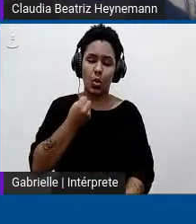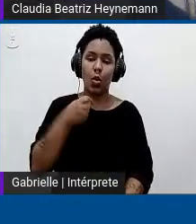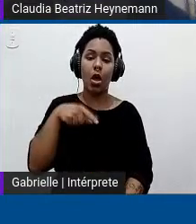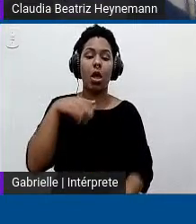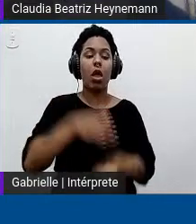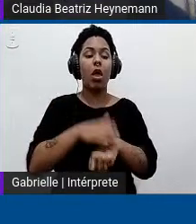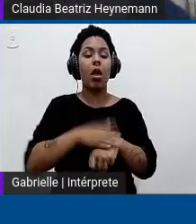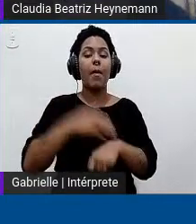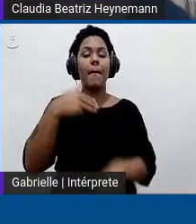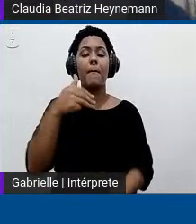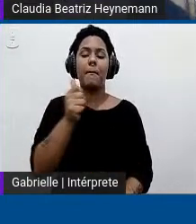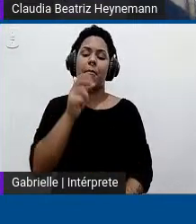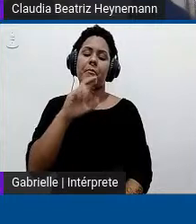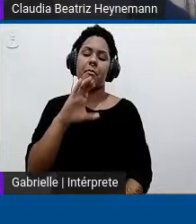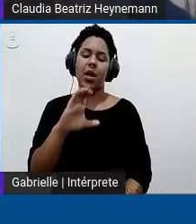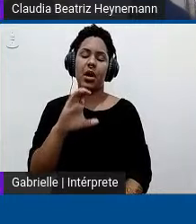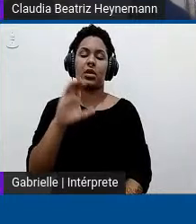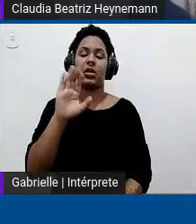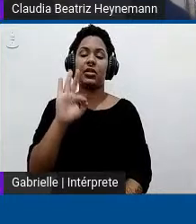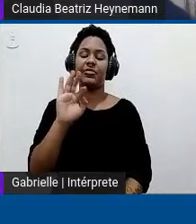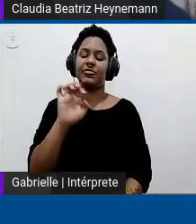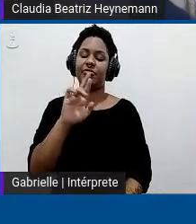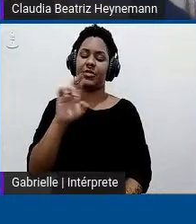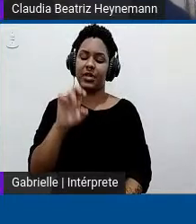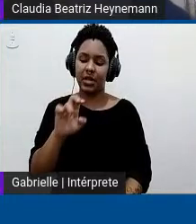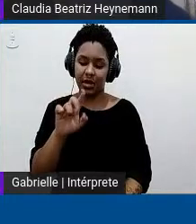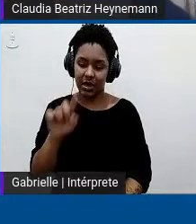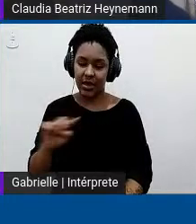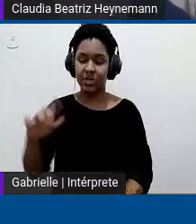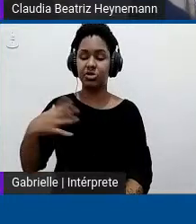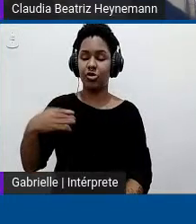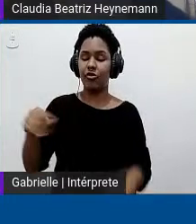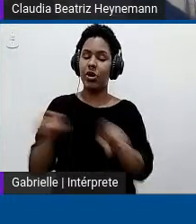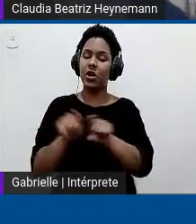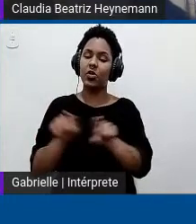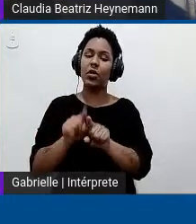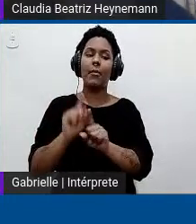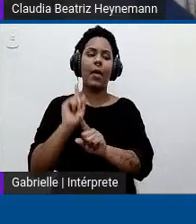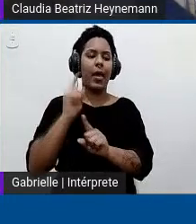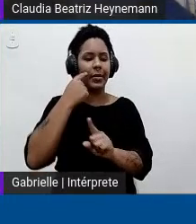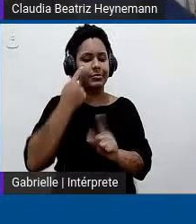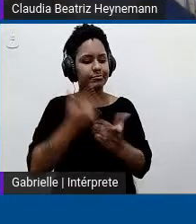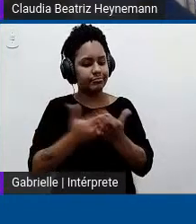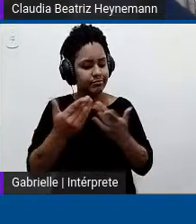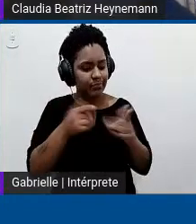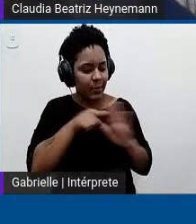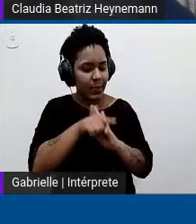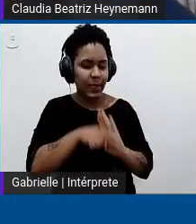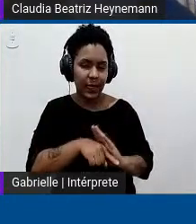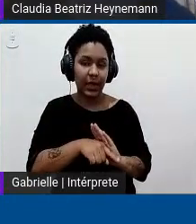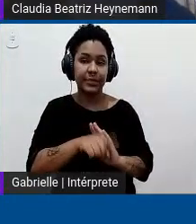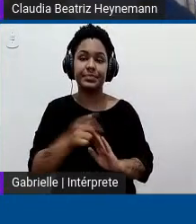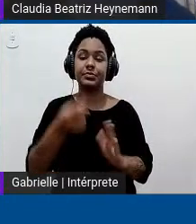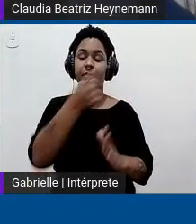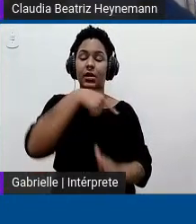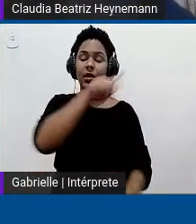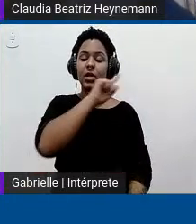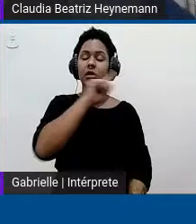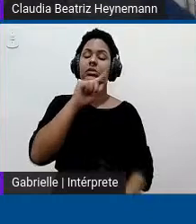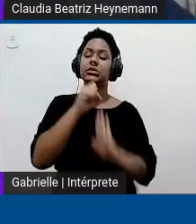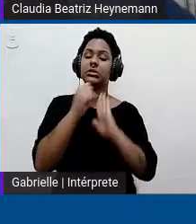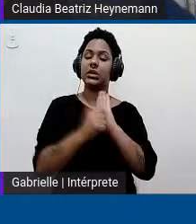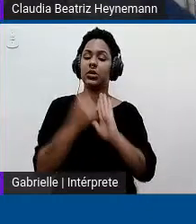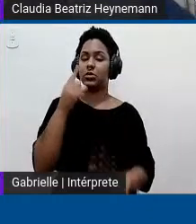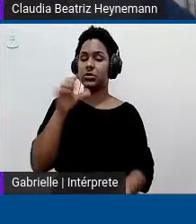e filhos. Uma longa batalha pela conquista da fotografia colorida foi travada, então, no século XIX, até que se obtivesse